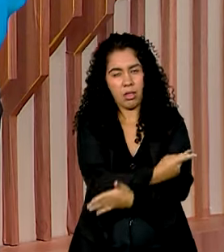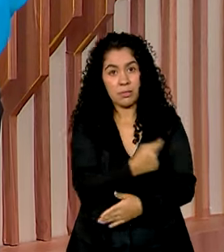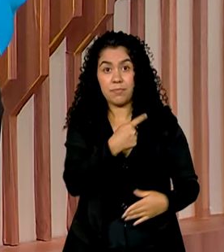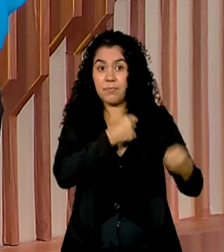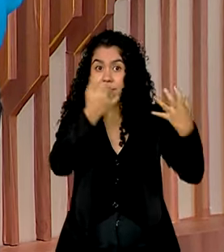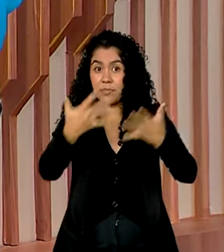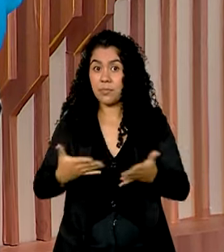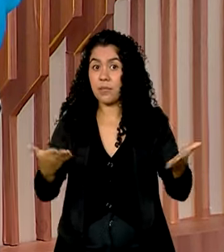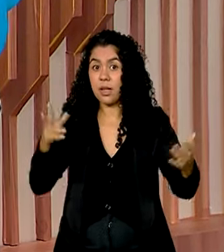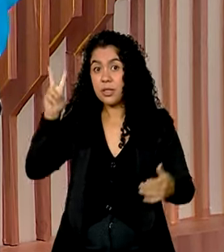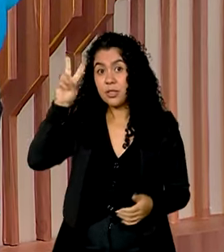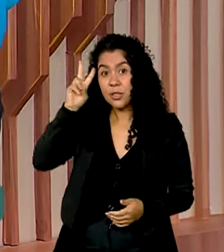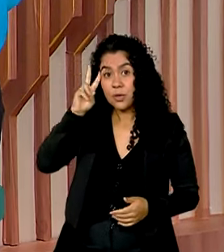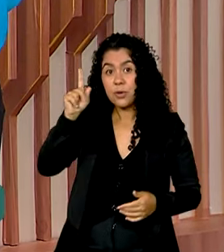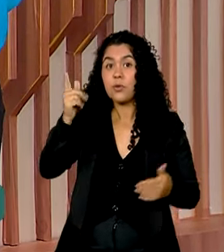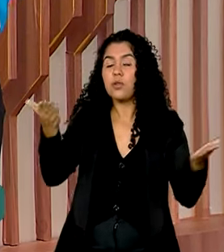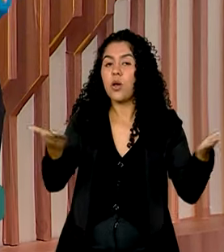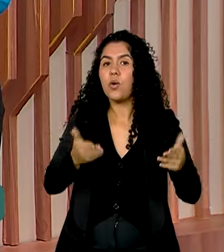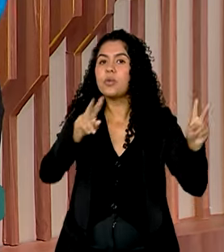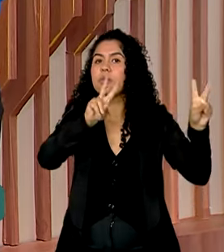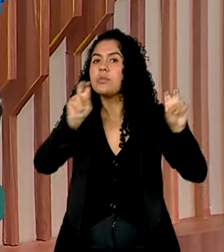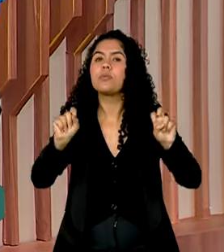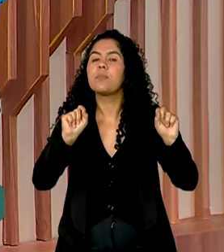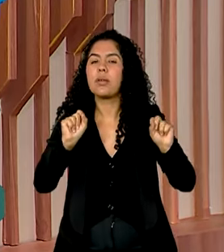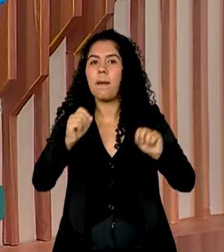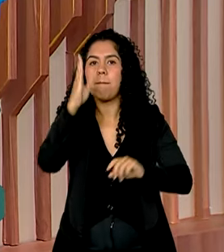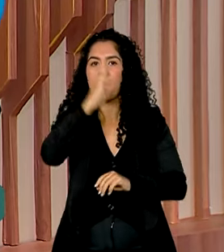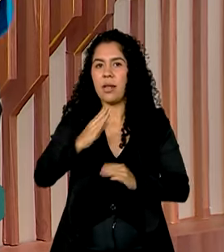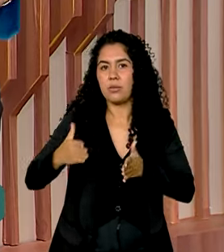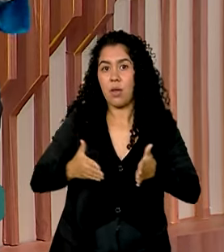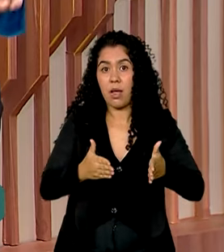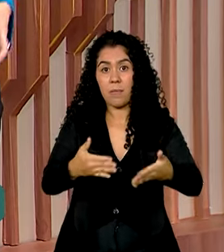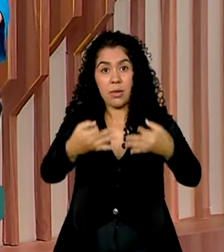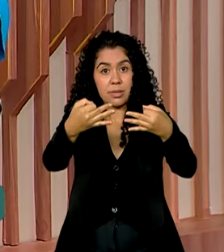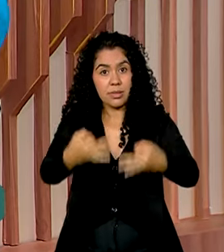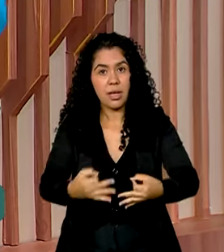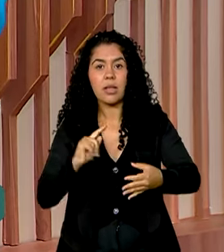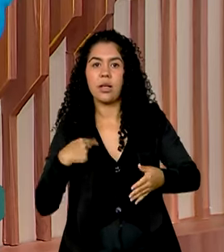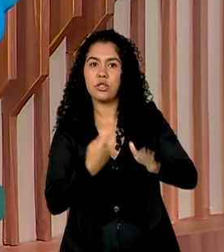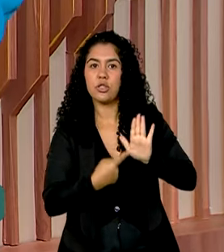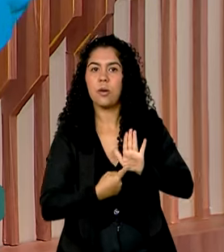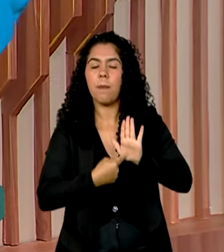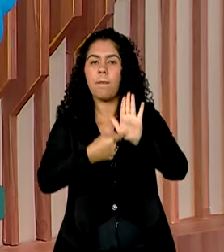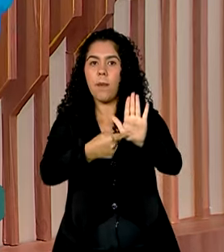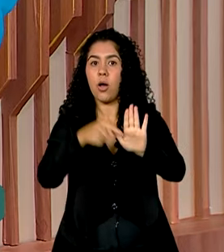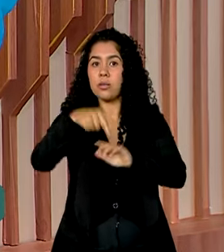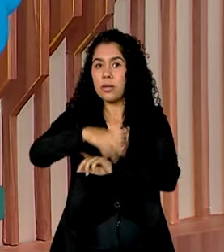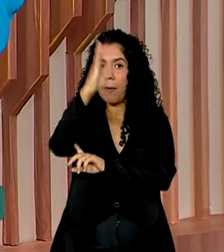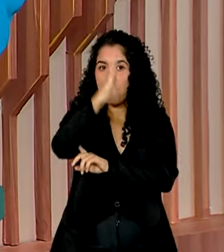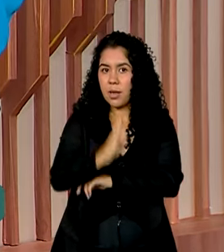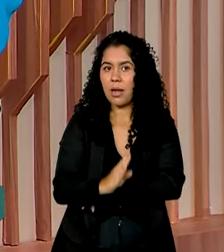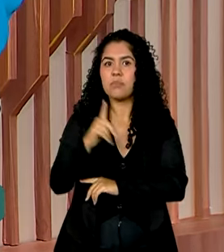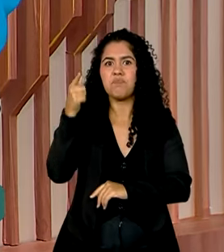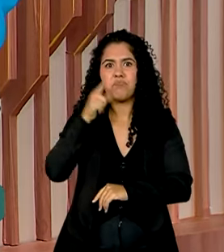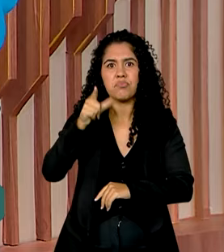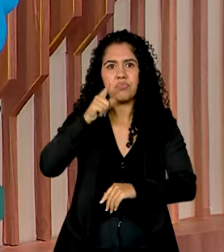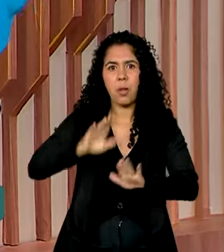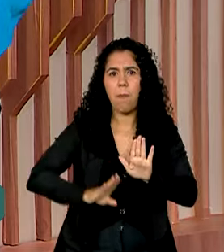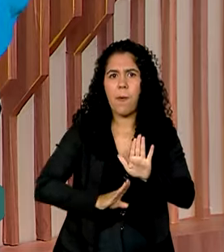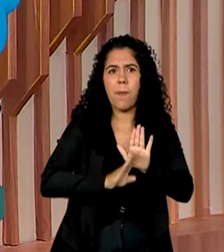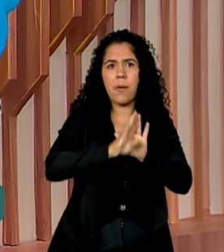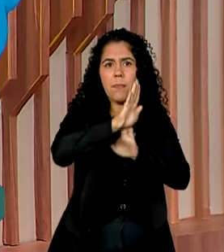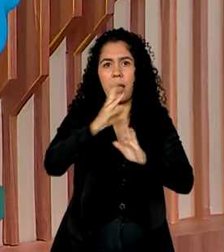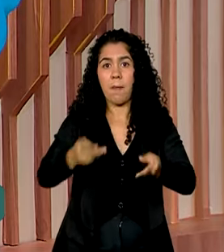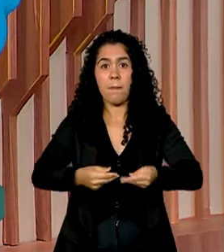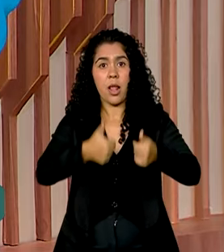dia do nosso quadro Brasil no Rumo Certo. E hoje a gente mostra como o país está avançando na melhoria da estrutura de saúde para